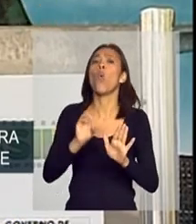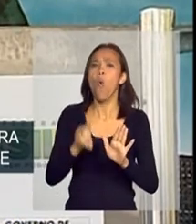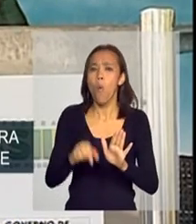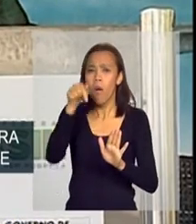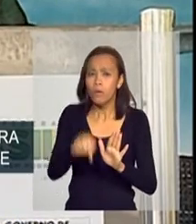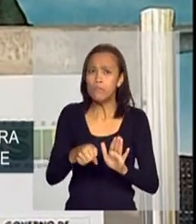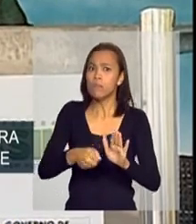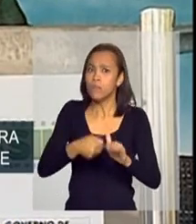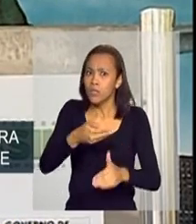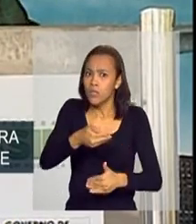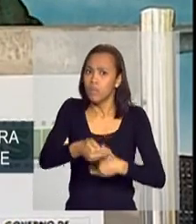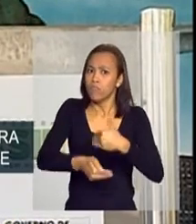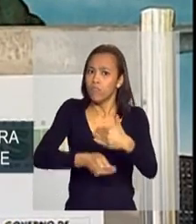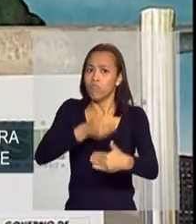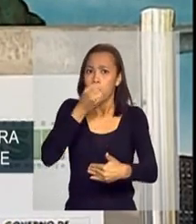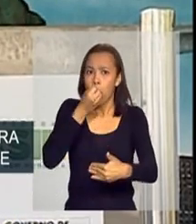aqui,